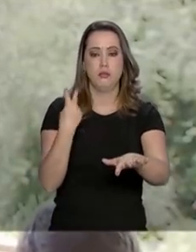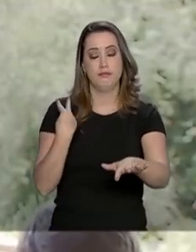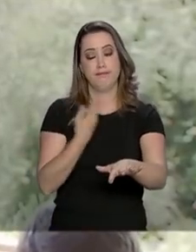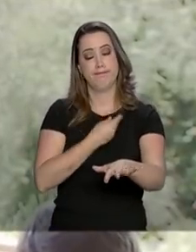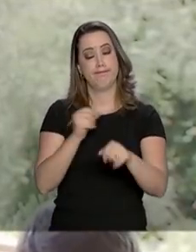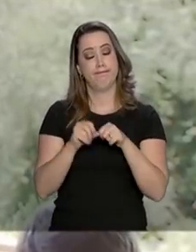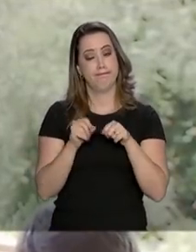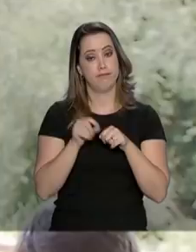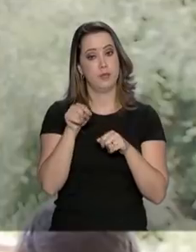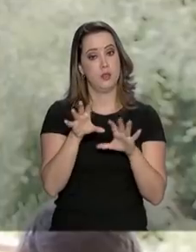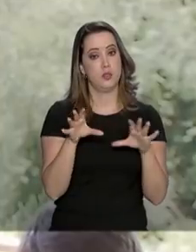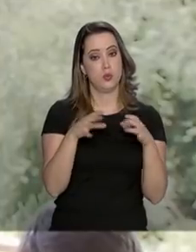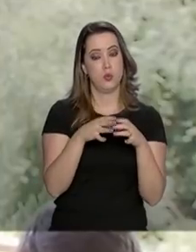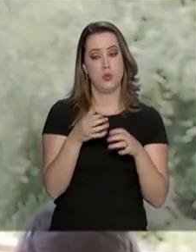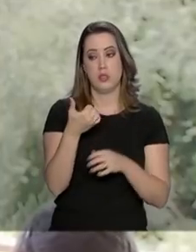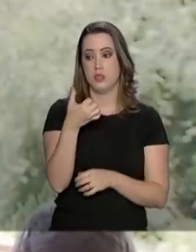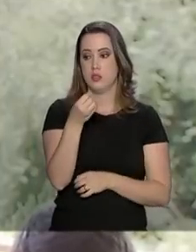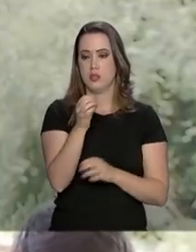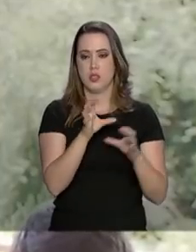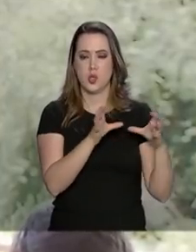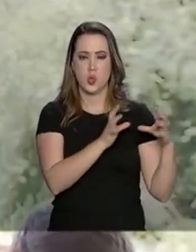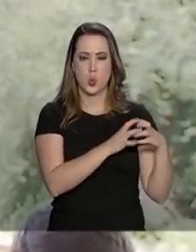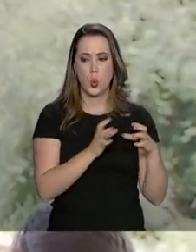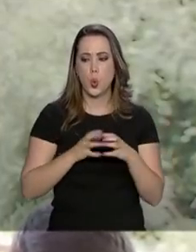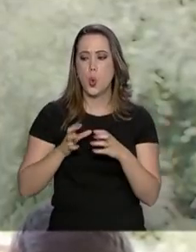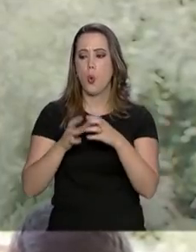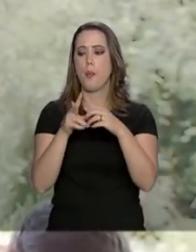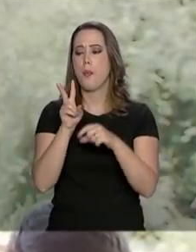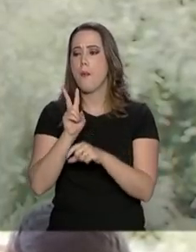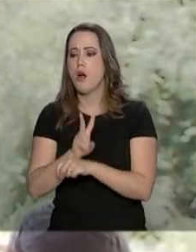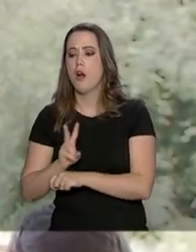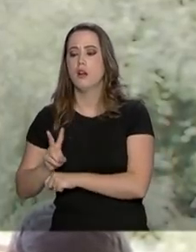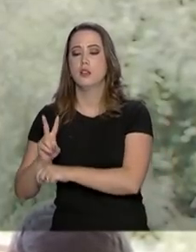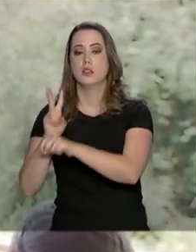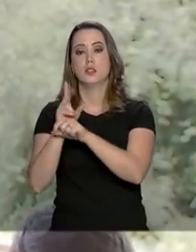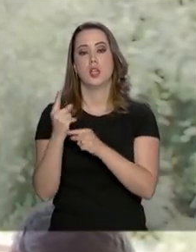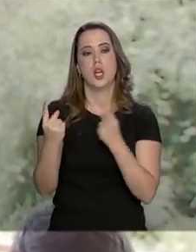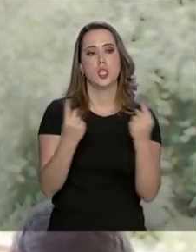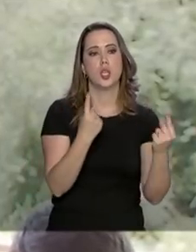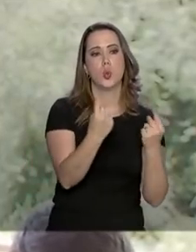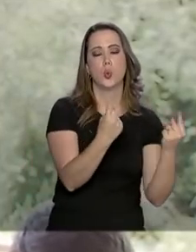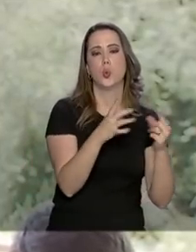nós faremos com esses 16 pelotões que ficarão acampados, cada pelotão